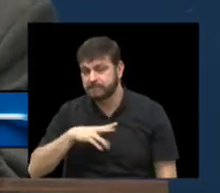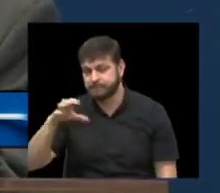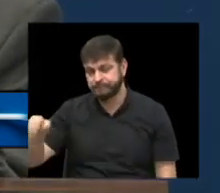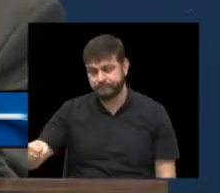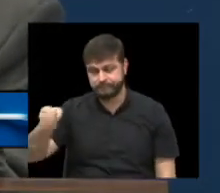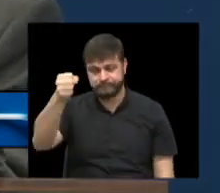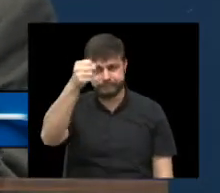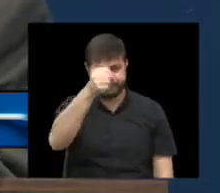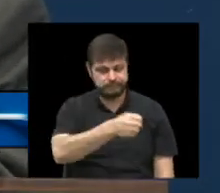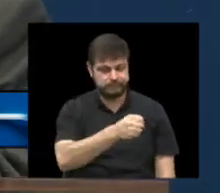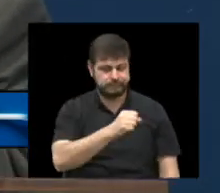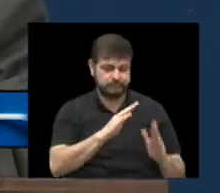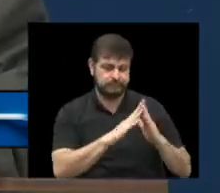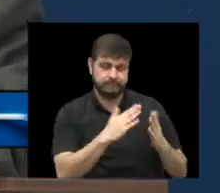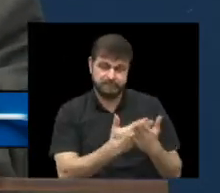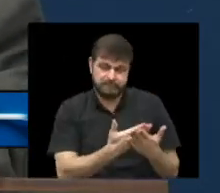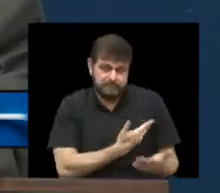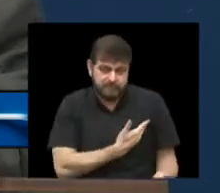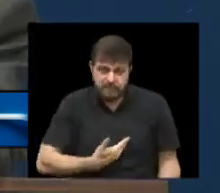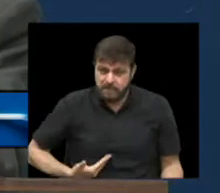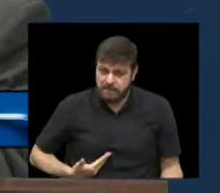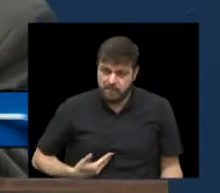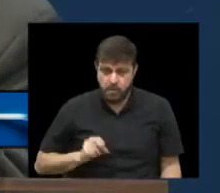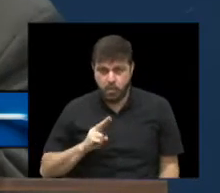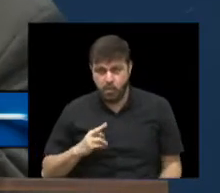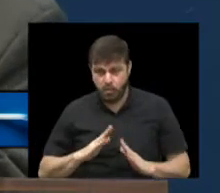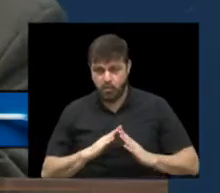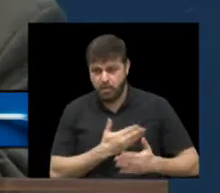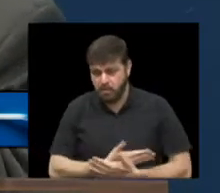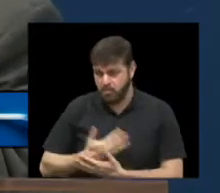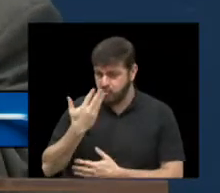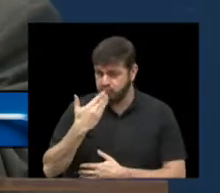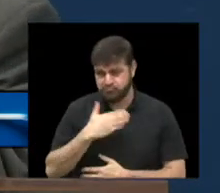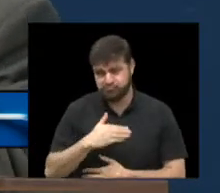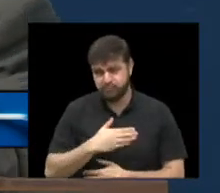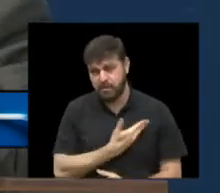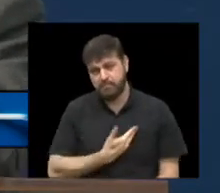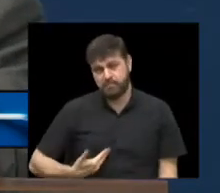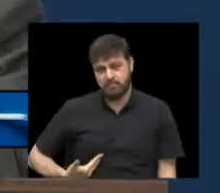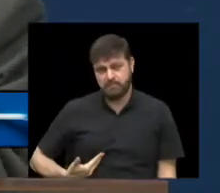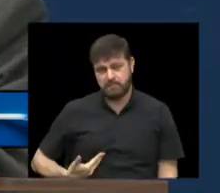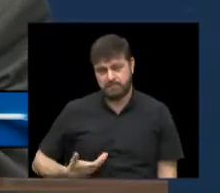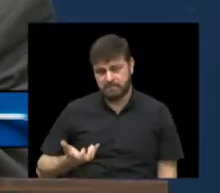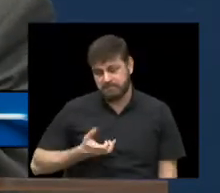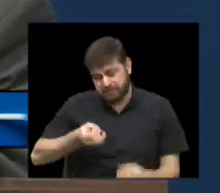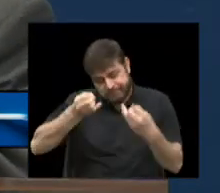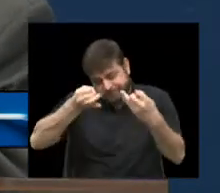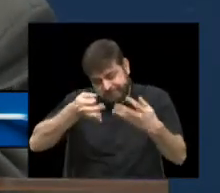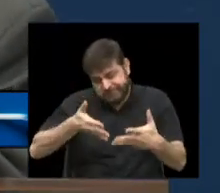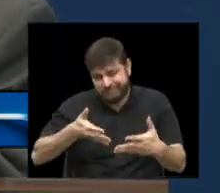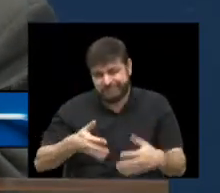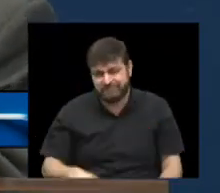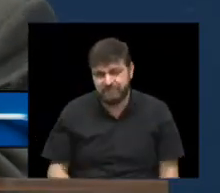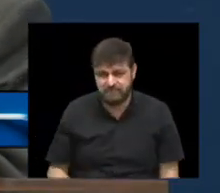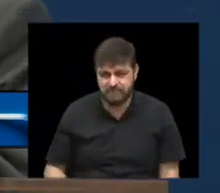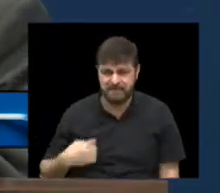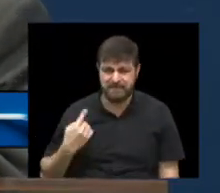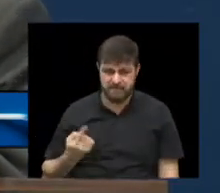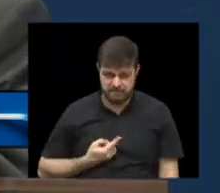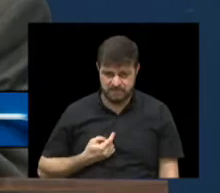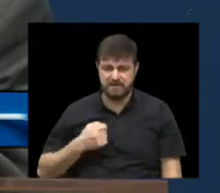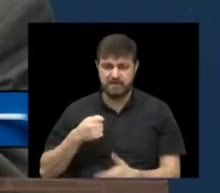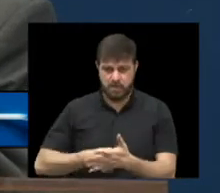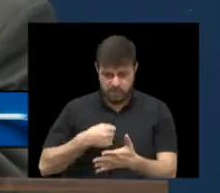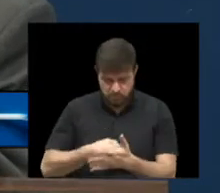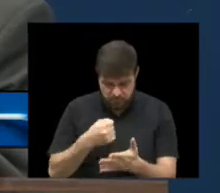particulares e estão alocando nas creches públicas, né? Só para justificar, né? Claro que a gente vai continuar